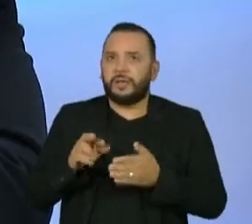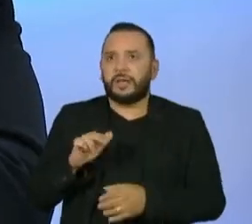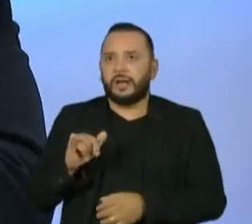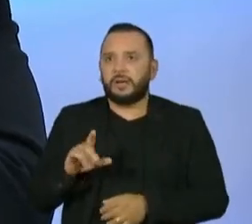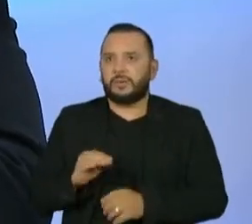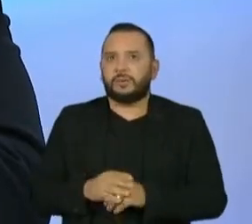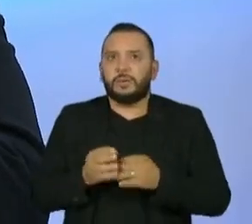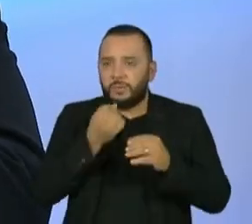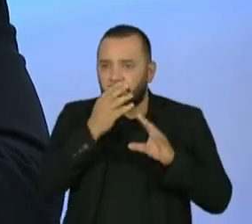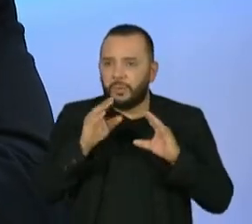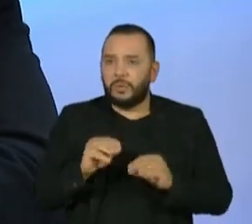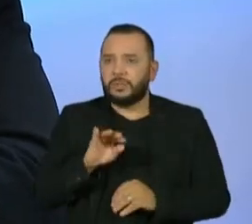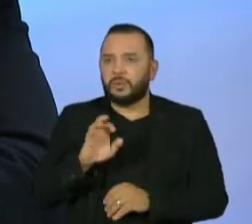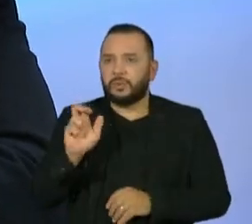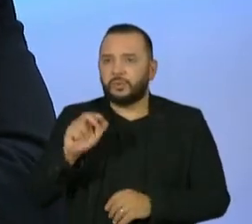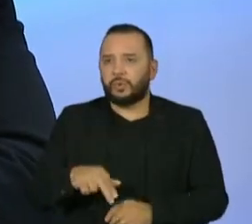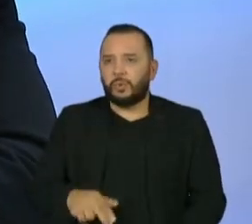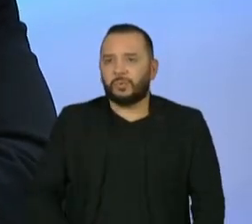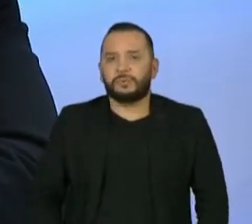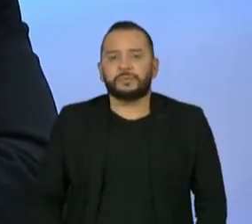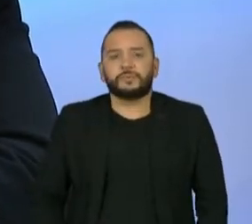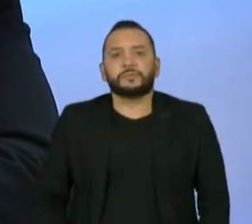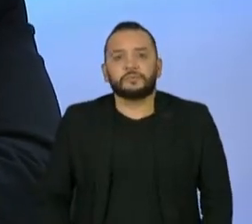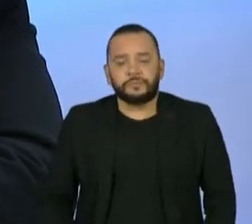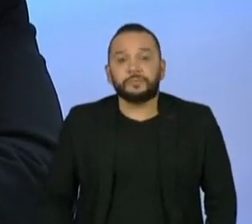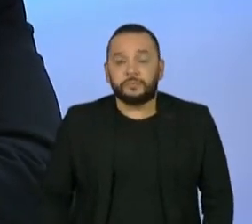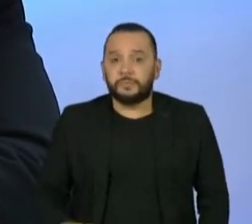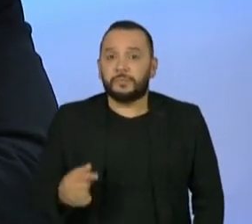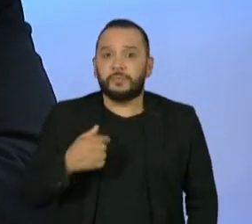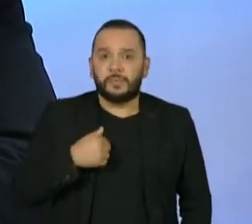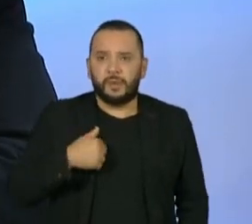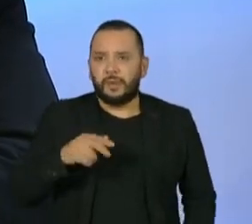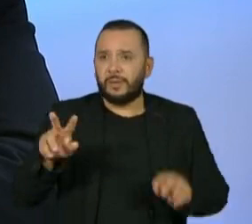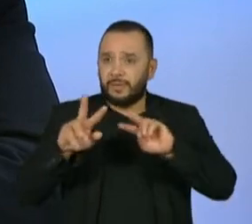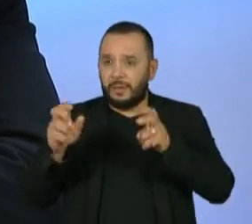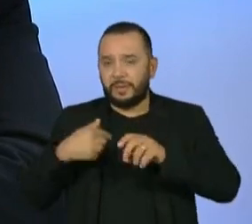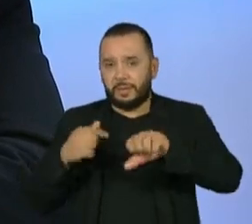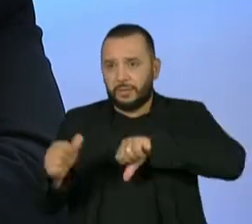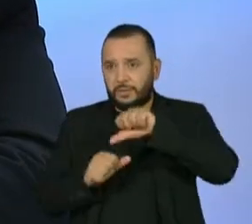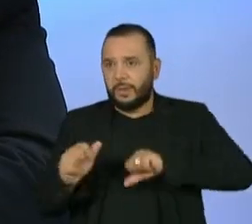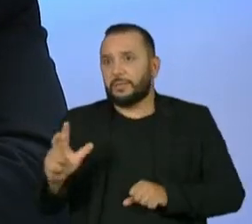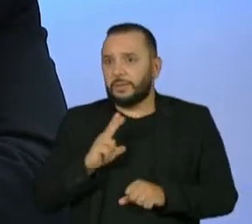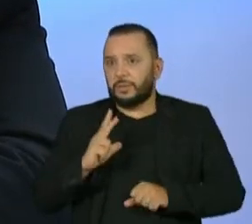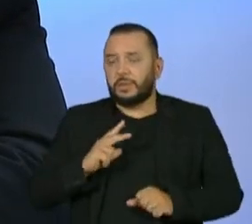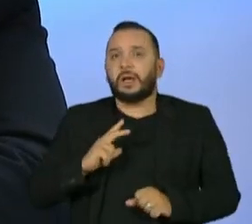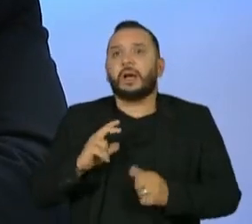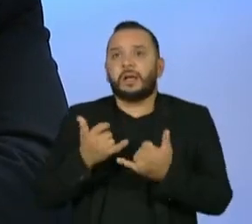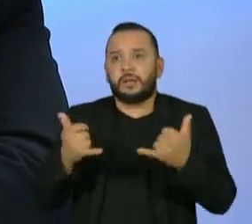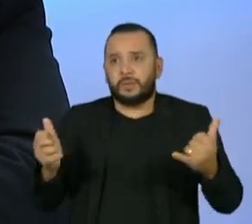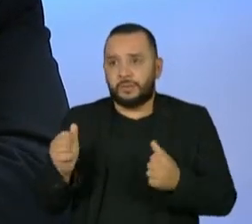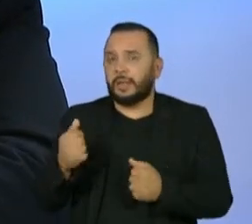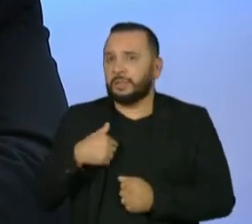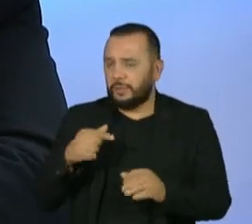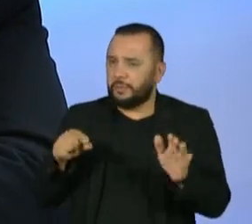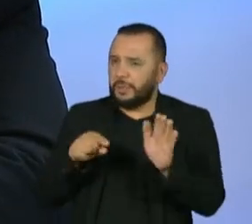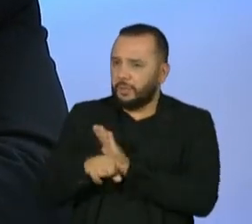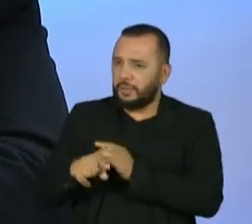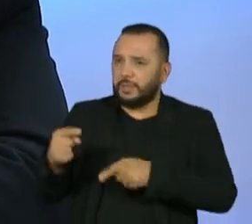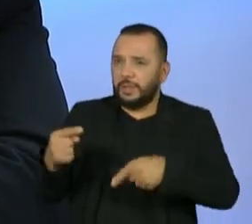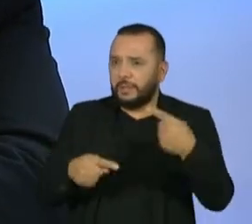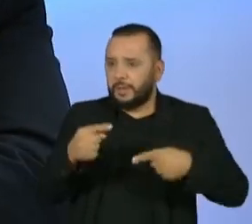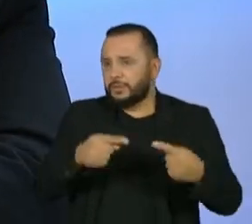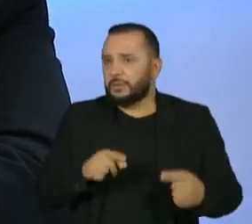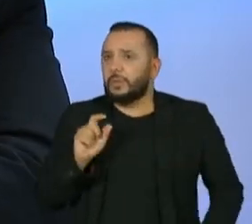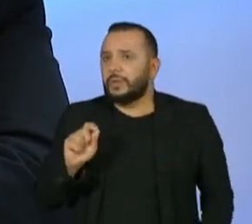Boa noite Boa noite Wilson Na verdade eu queria manter o gancho do assunto da privatização da Eletrobras e fazer uma pergunta mais sobre o cartão de